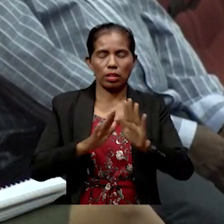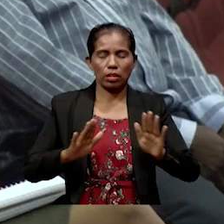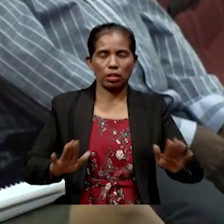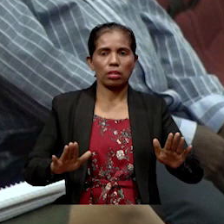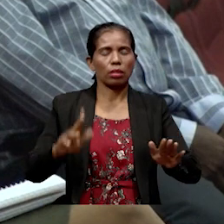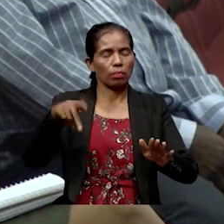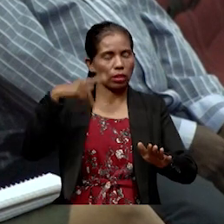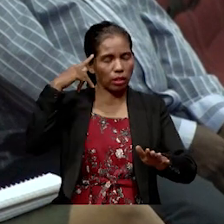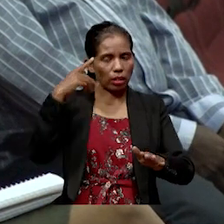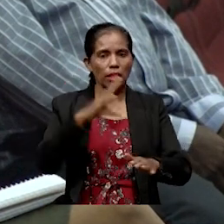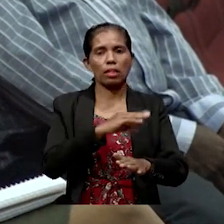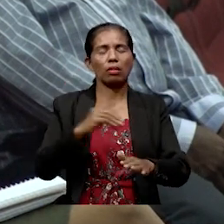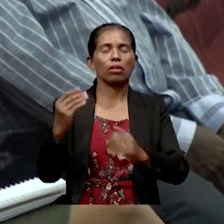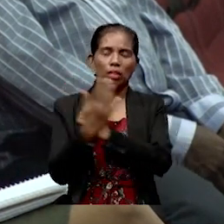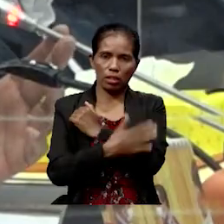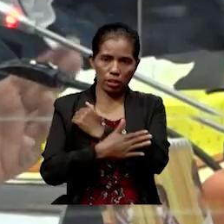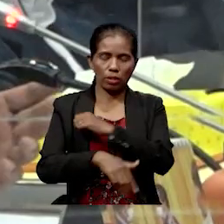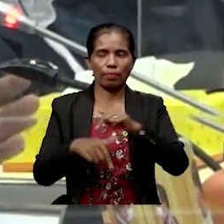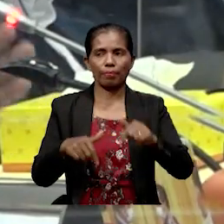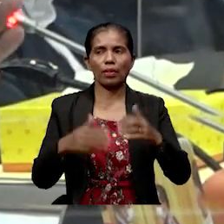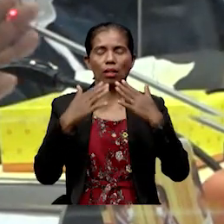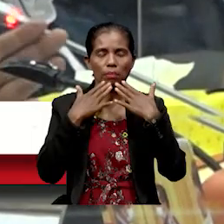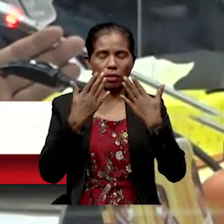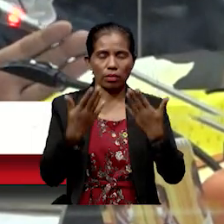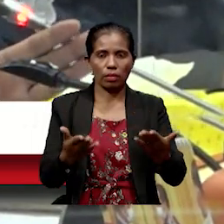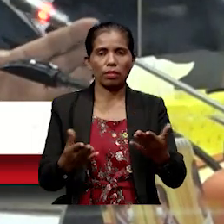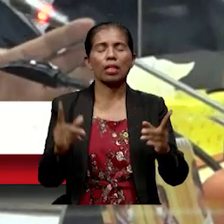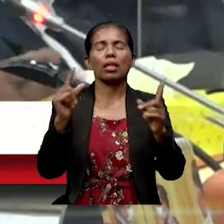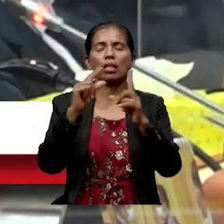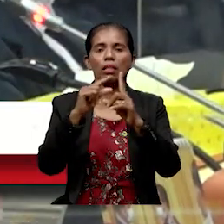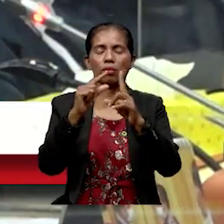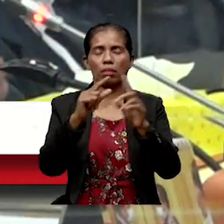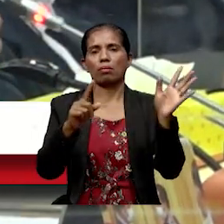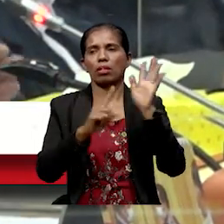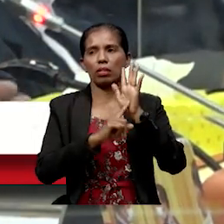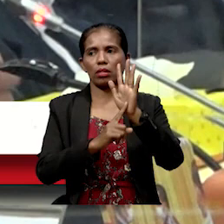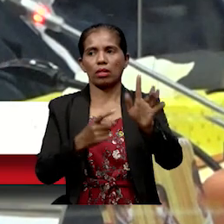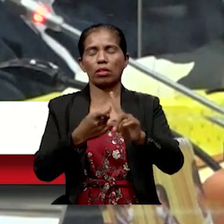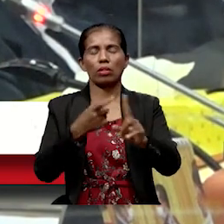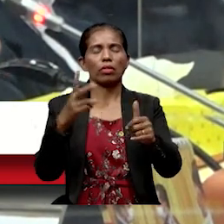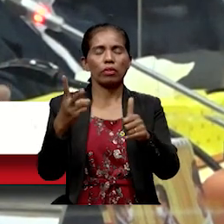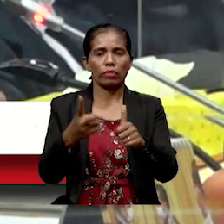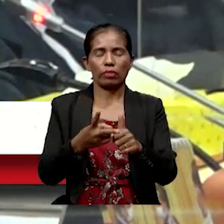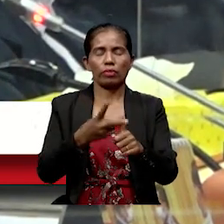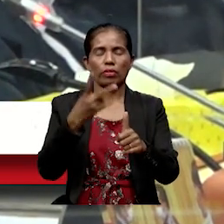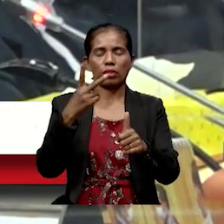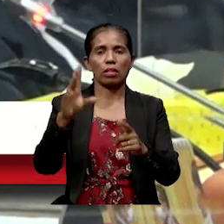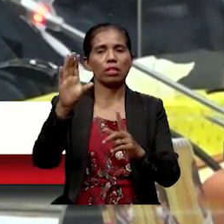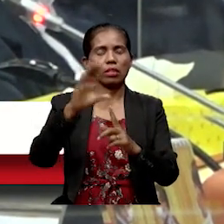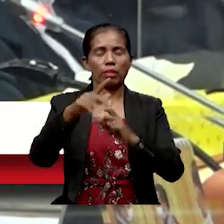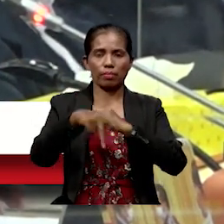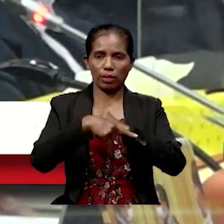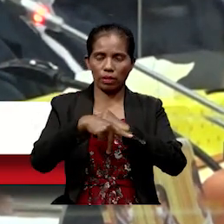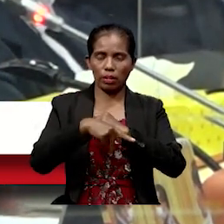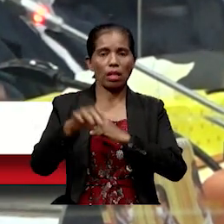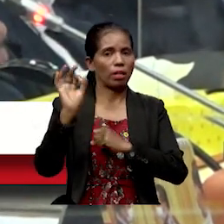política railaran. Agradece Tebes, balia fua nebe tatoli, husi vice chefe bancada